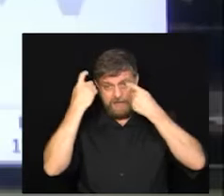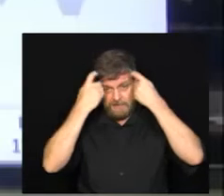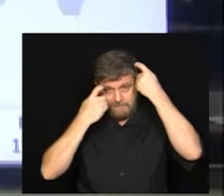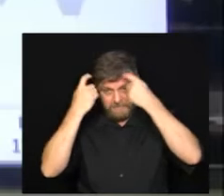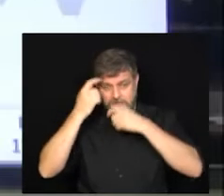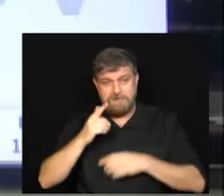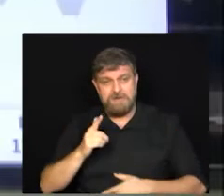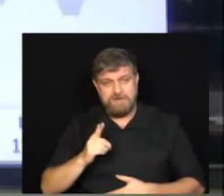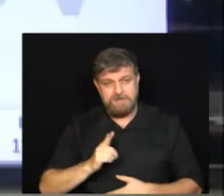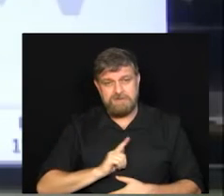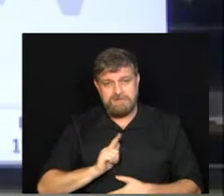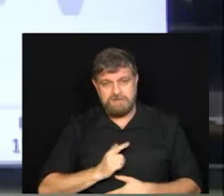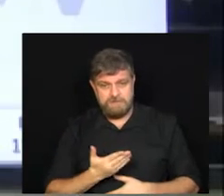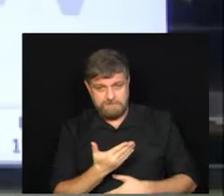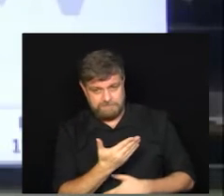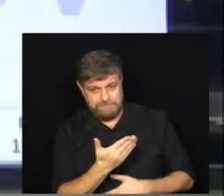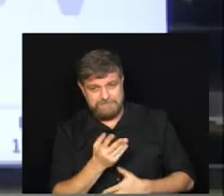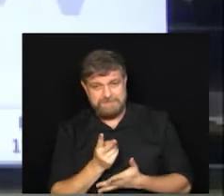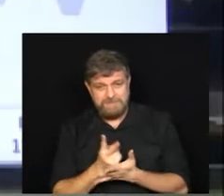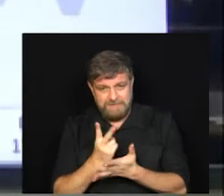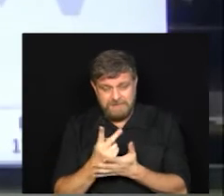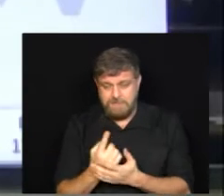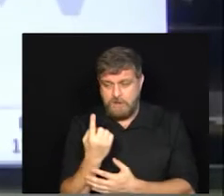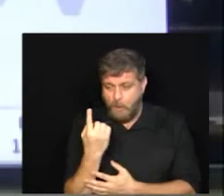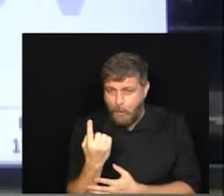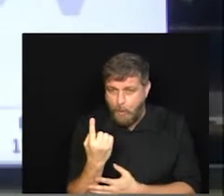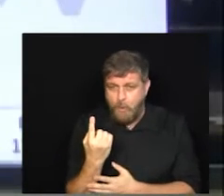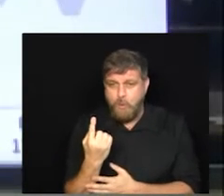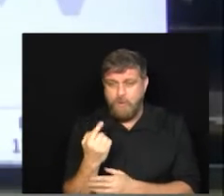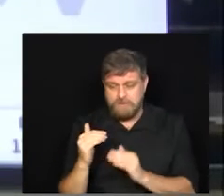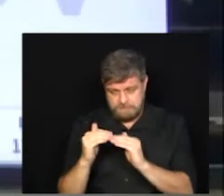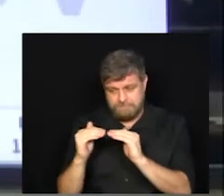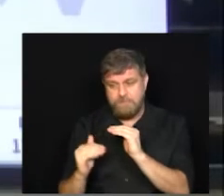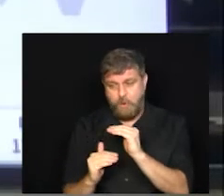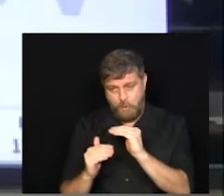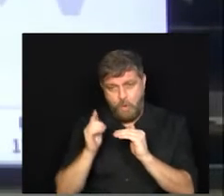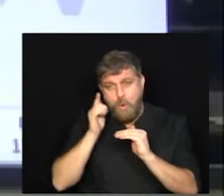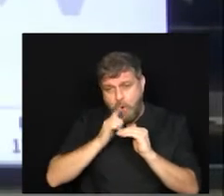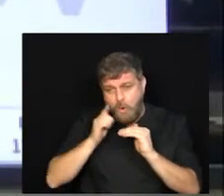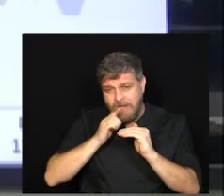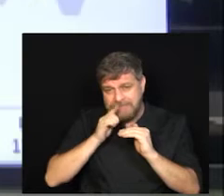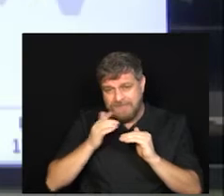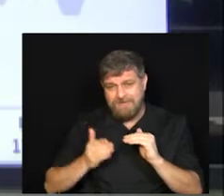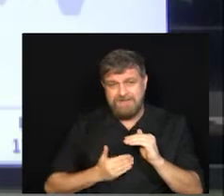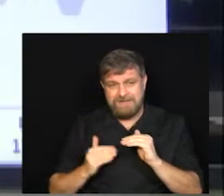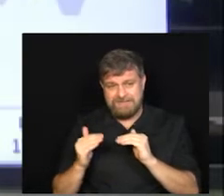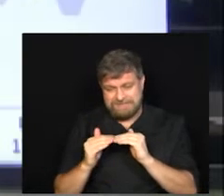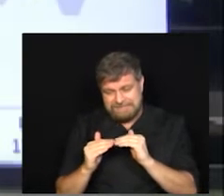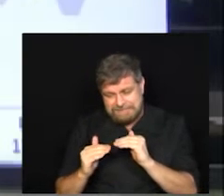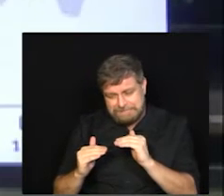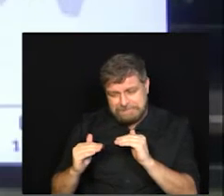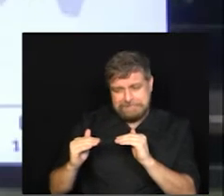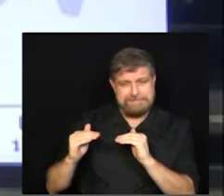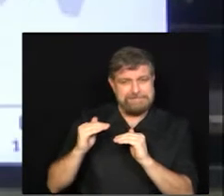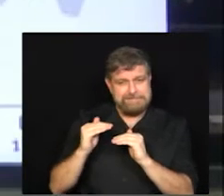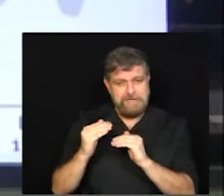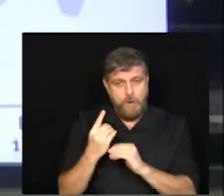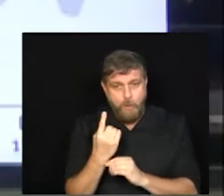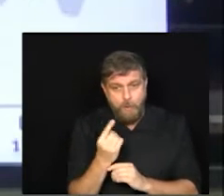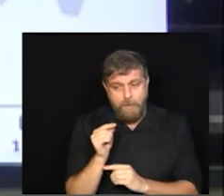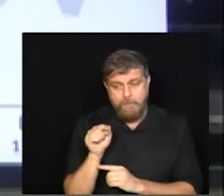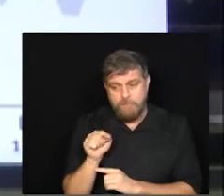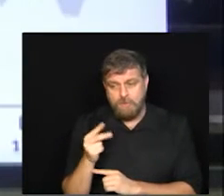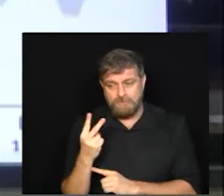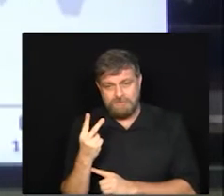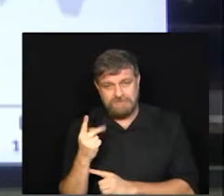gente estava sempre ficando em 1, a gente chegou a ficar abaixo de 1, e agora a gente está com 1,2, com